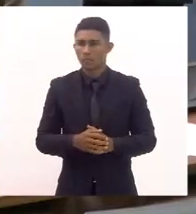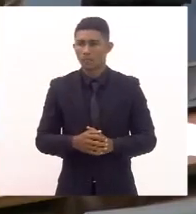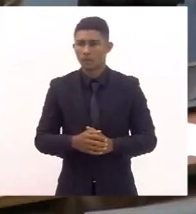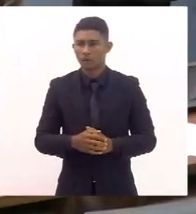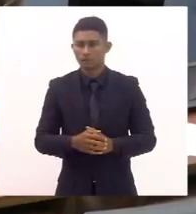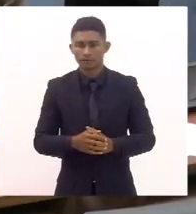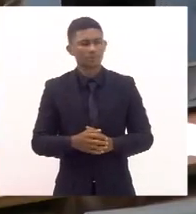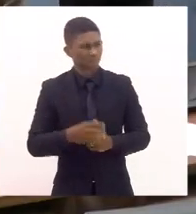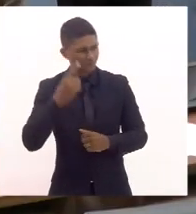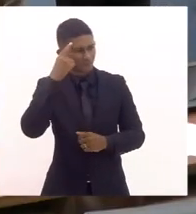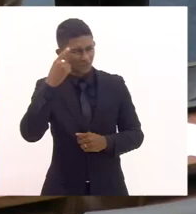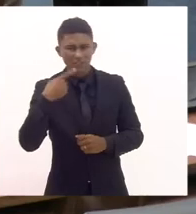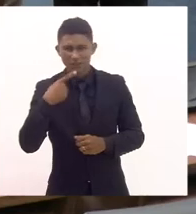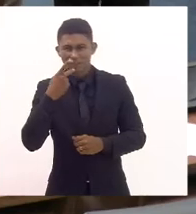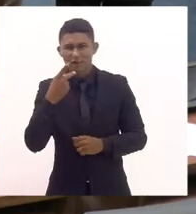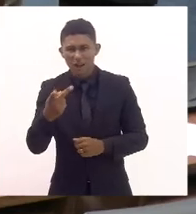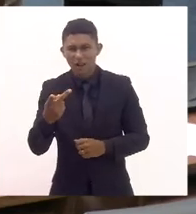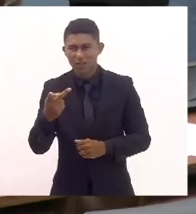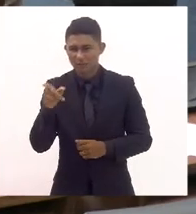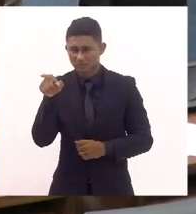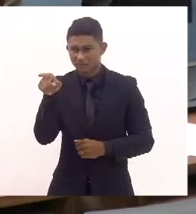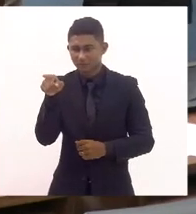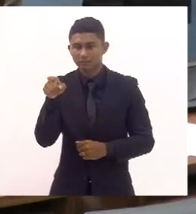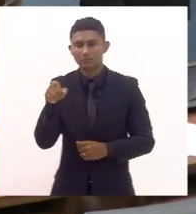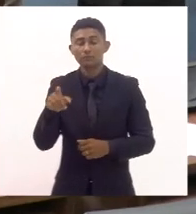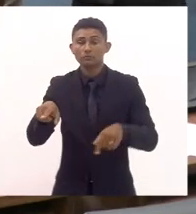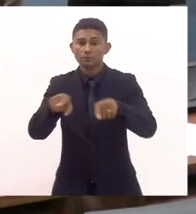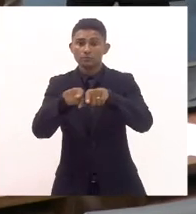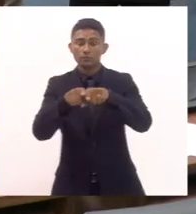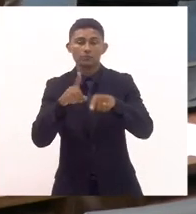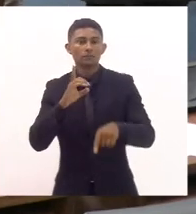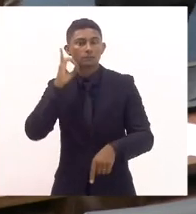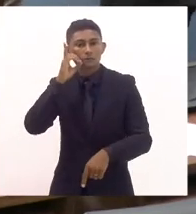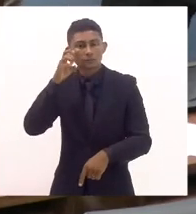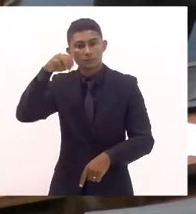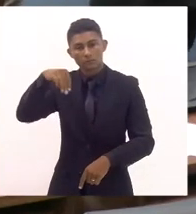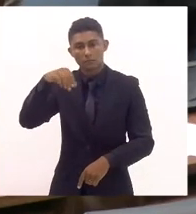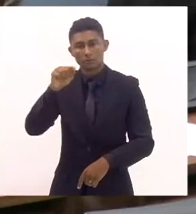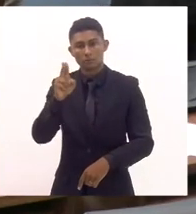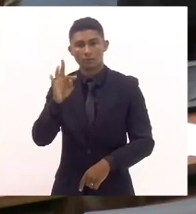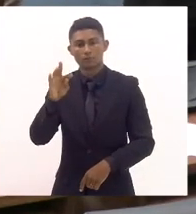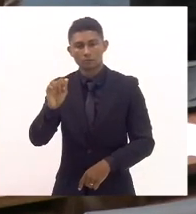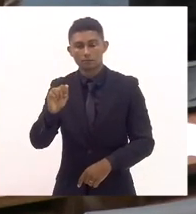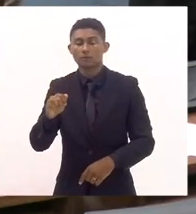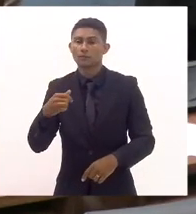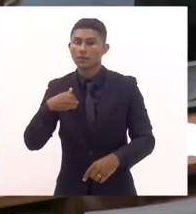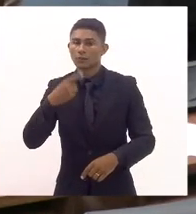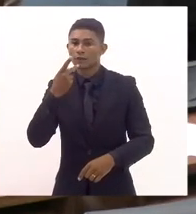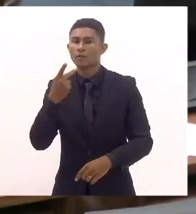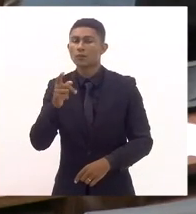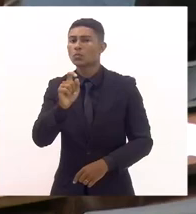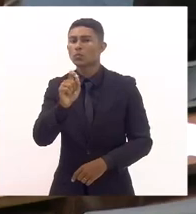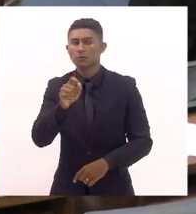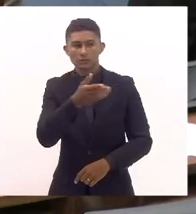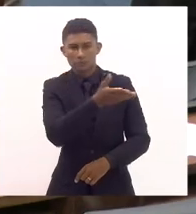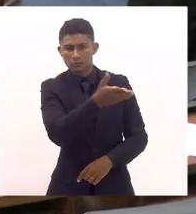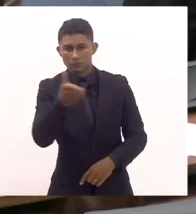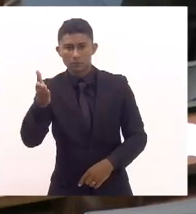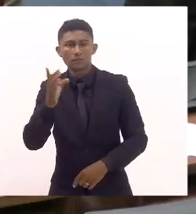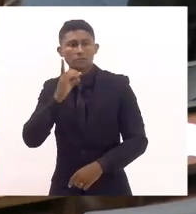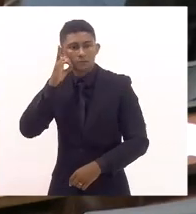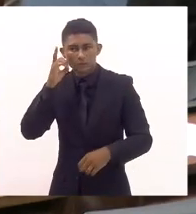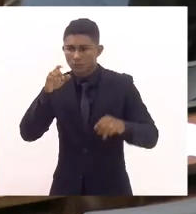falei a vossa excelência' deputada Martha Rocha quero aqui presidenta chama atenção também dos deputados